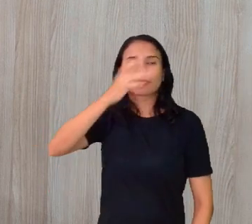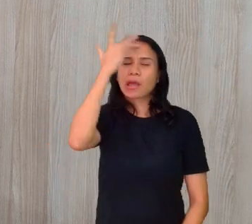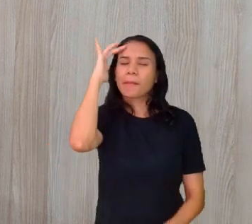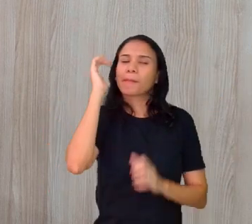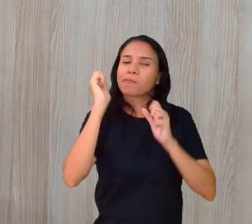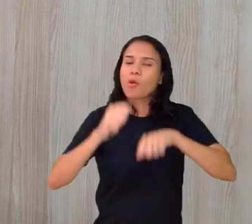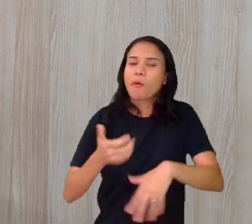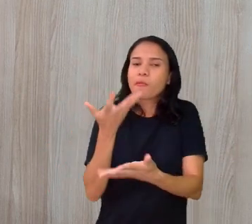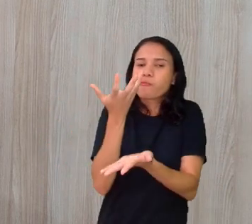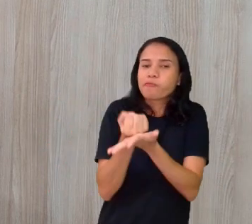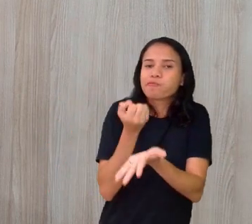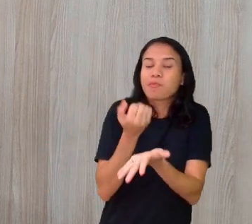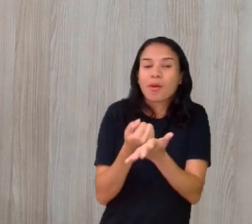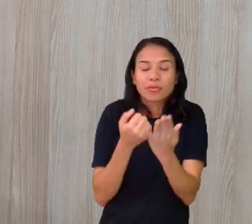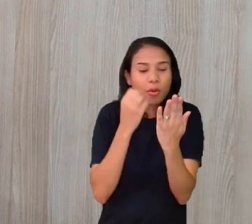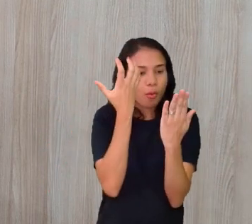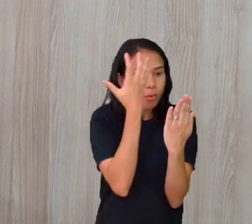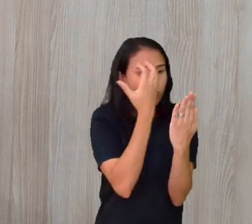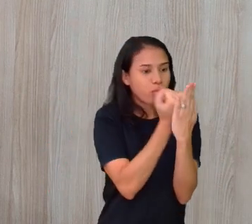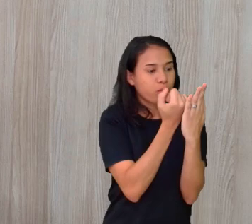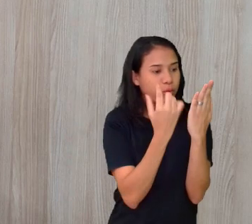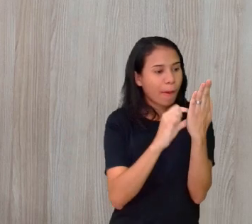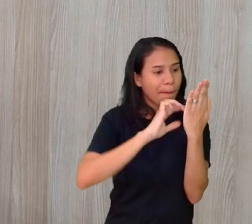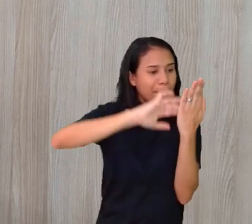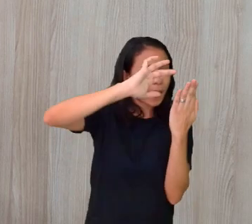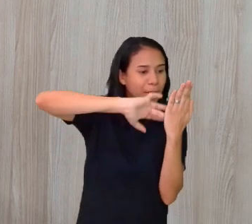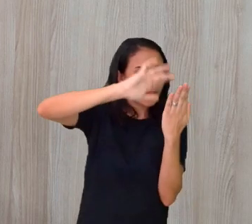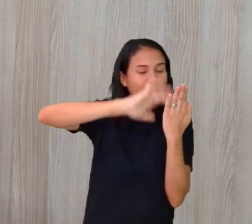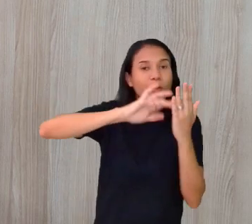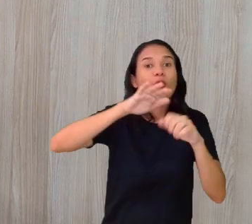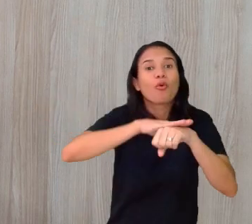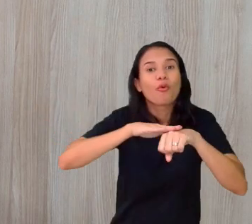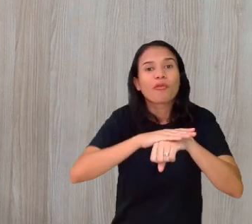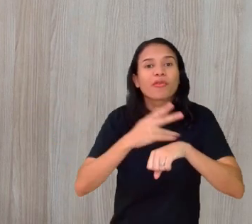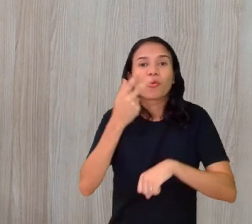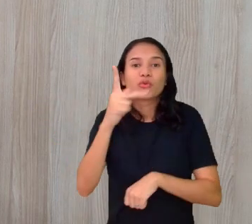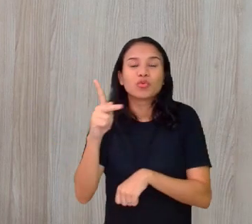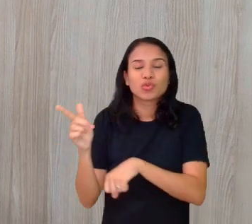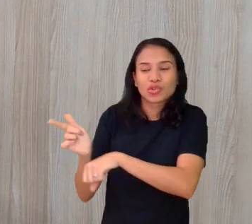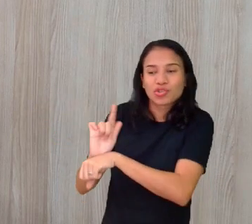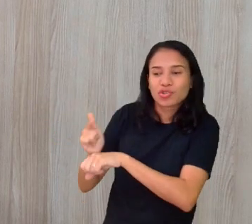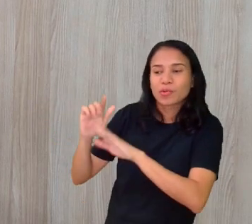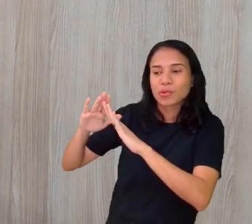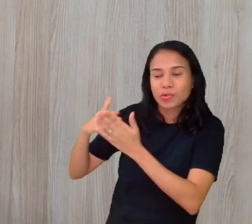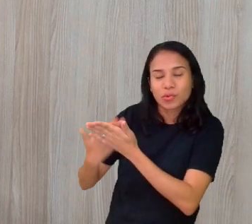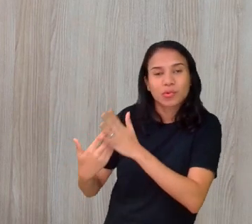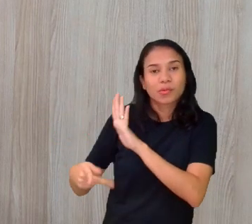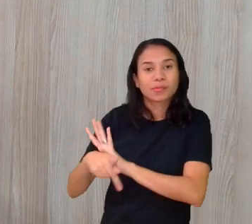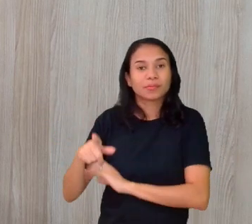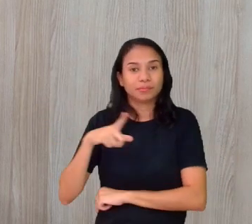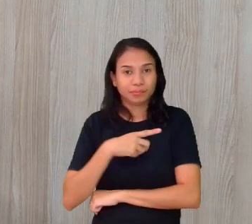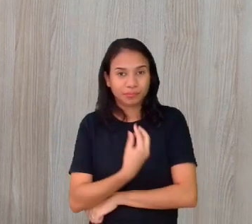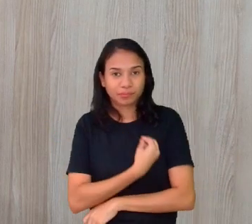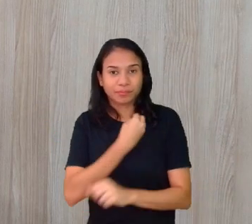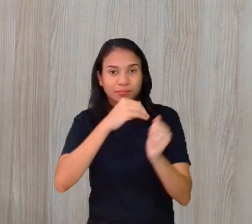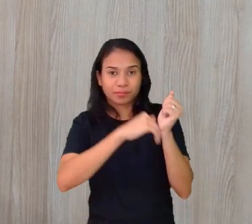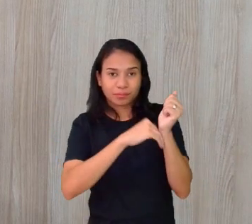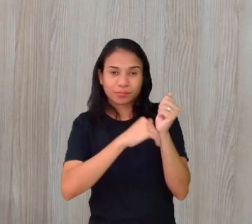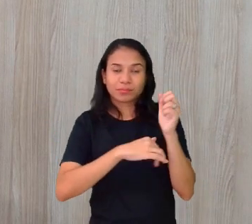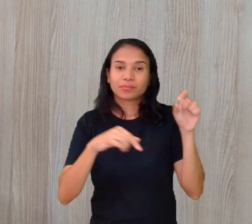o download, instala, conversa com a gestão da sua escola que vai lhe dar um login e uma